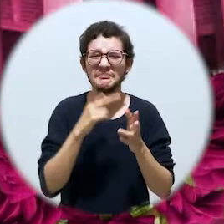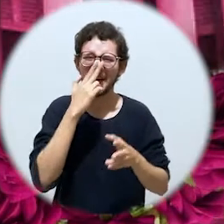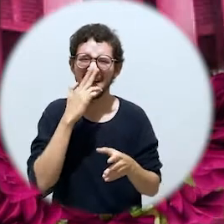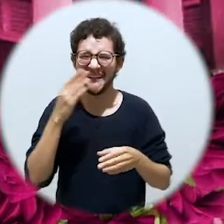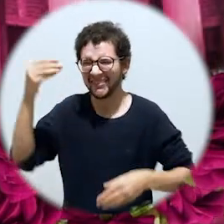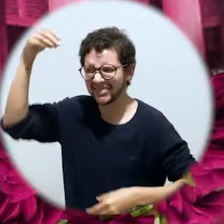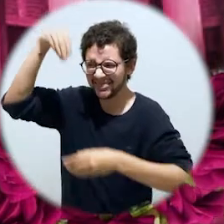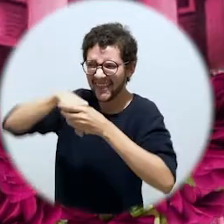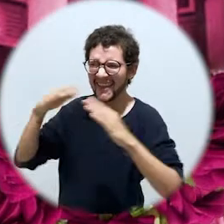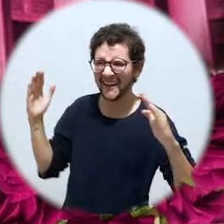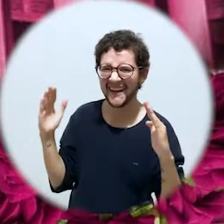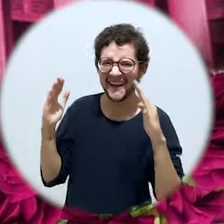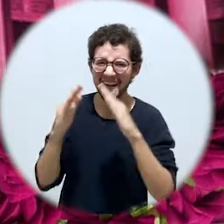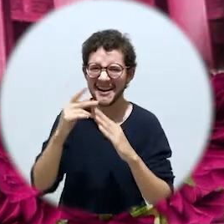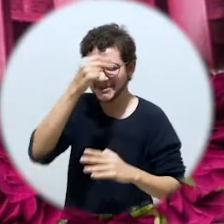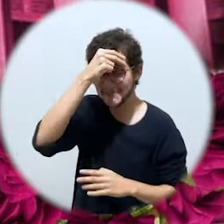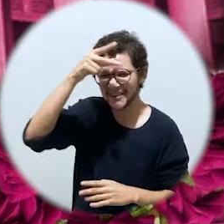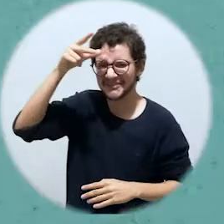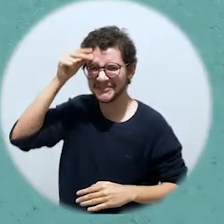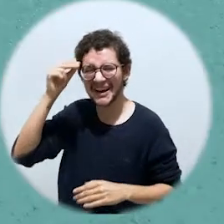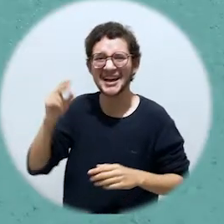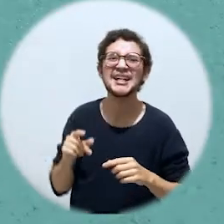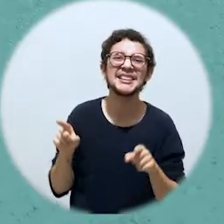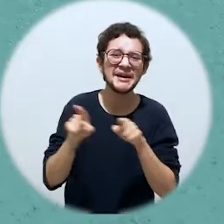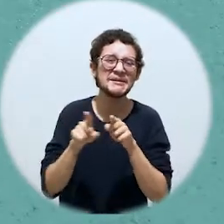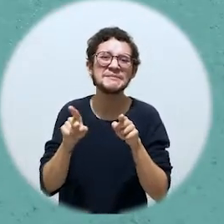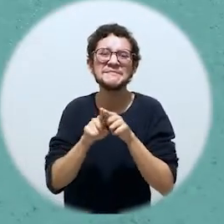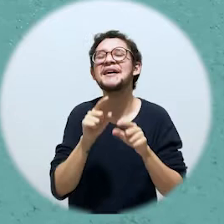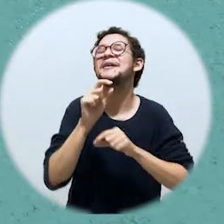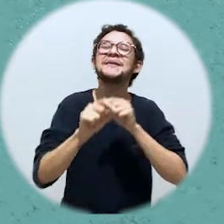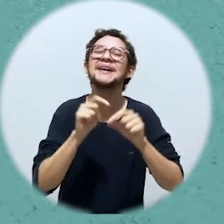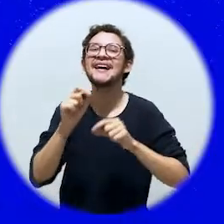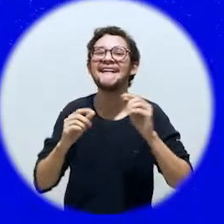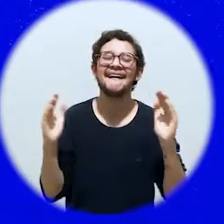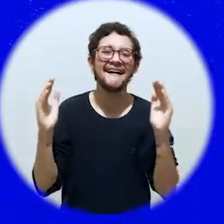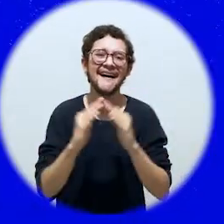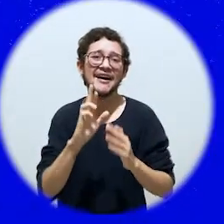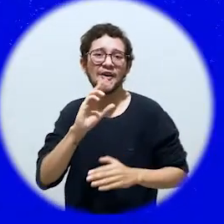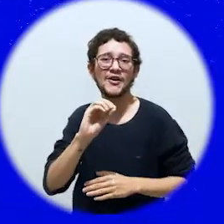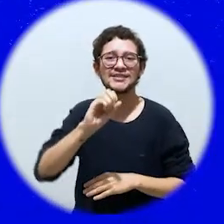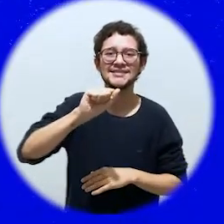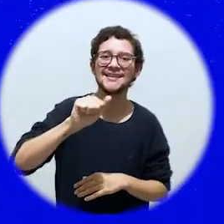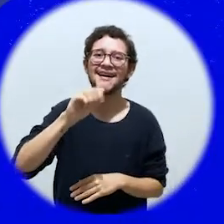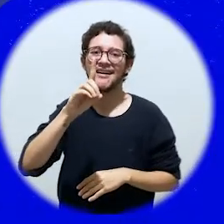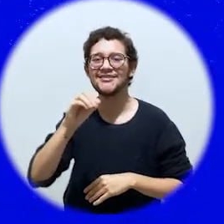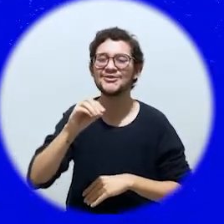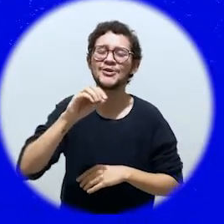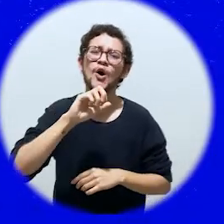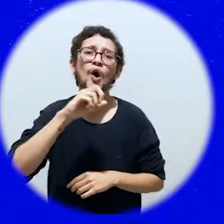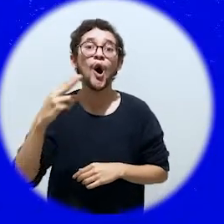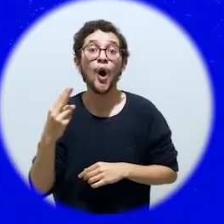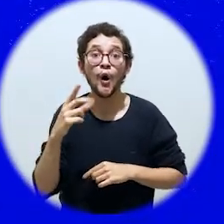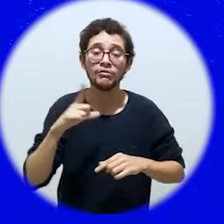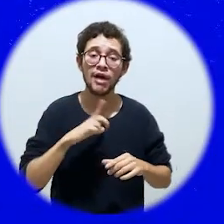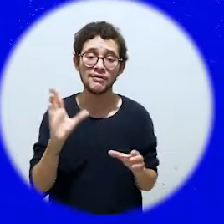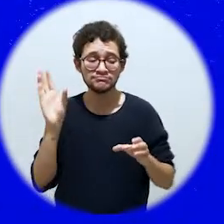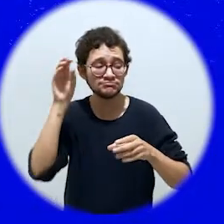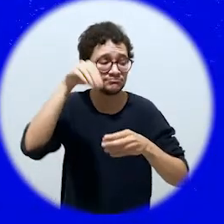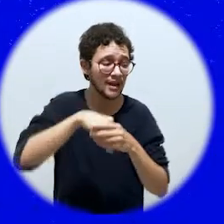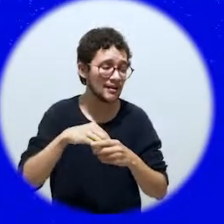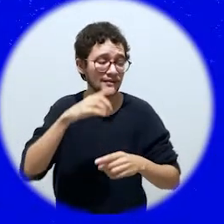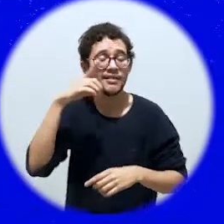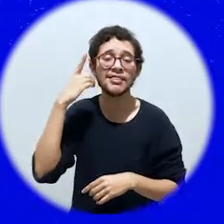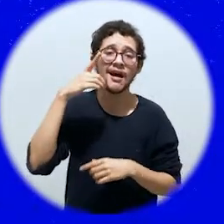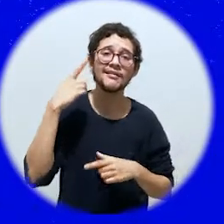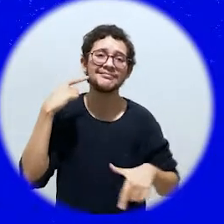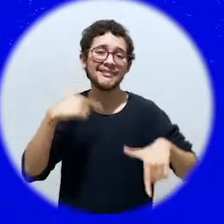foi feita na casa da prefeita, na casa dos Rosado. Ou então os entrevistados são lá do